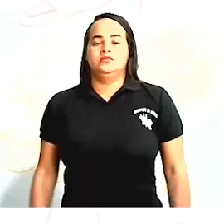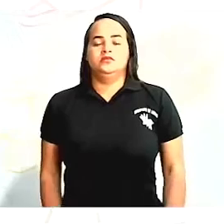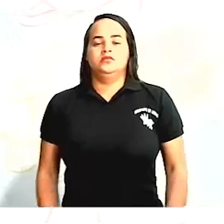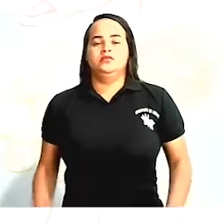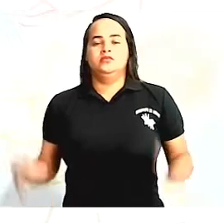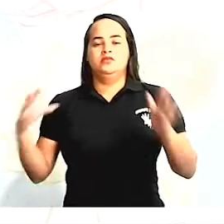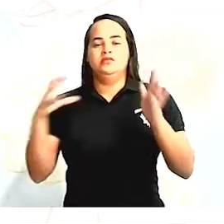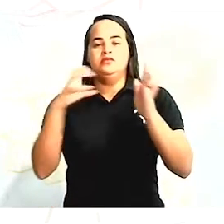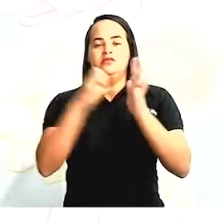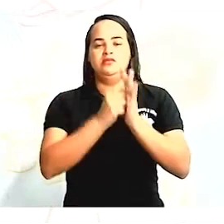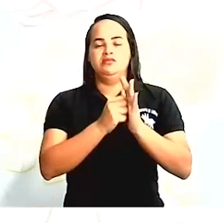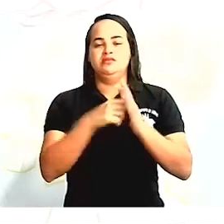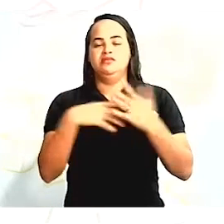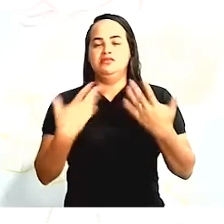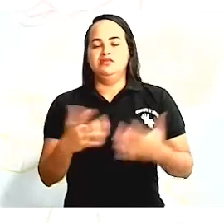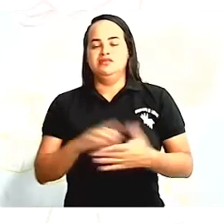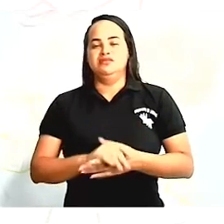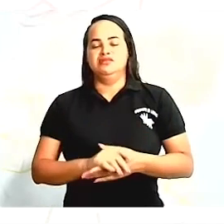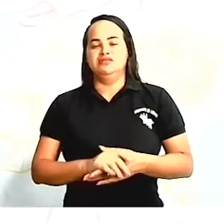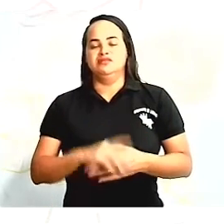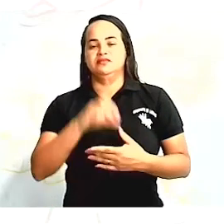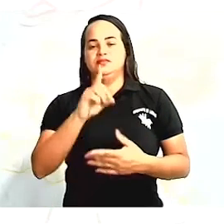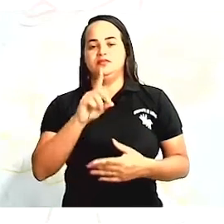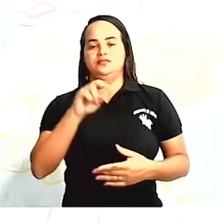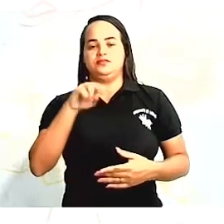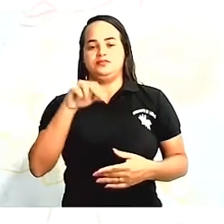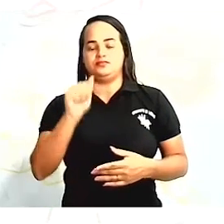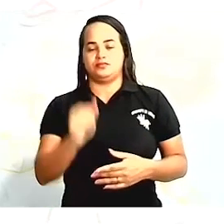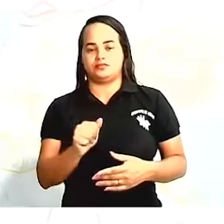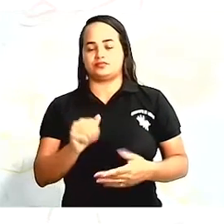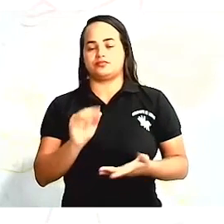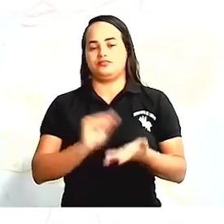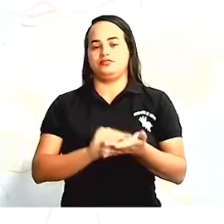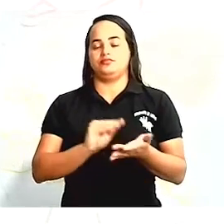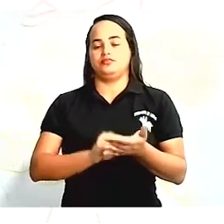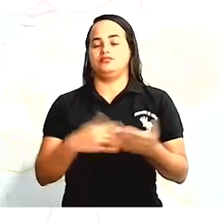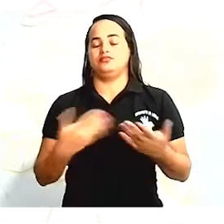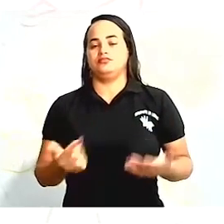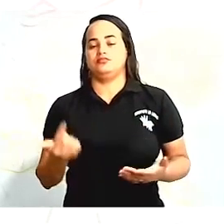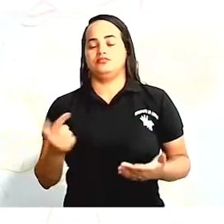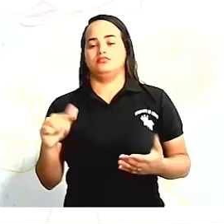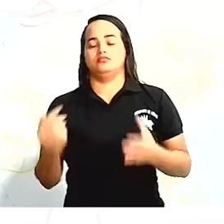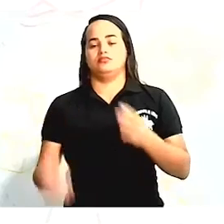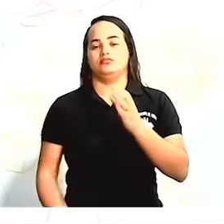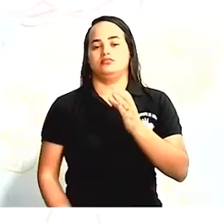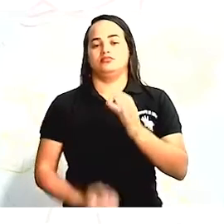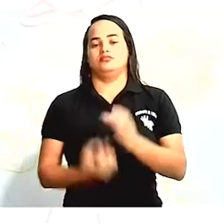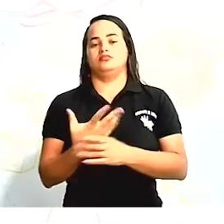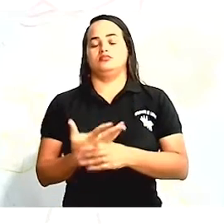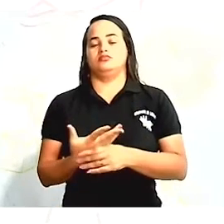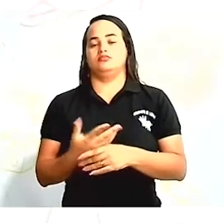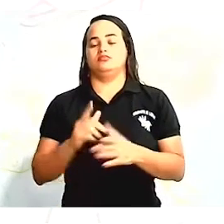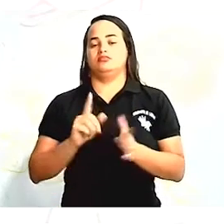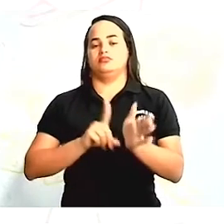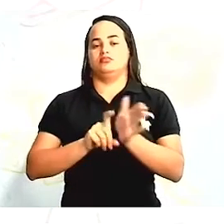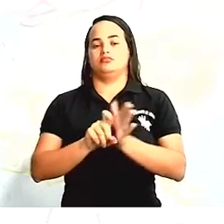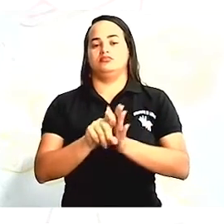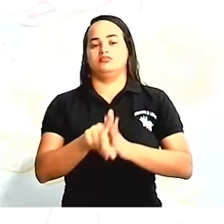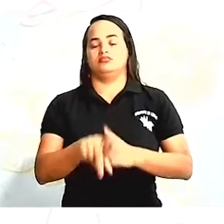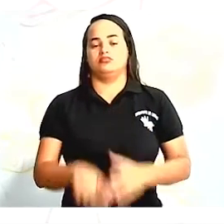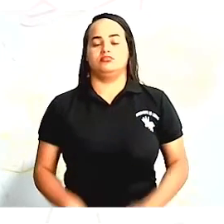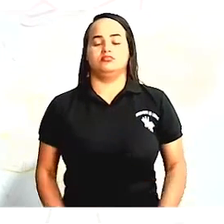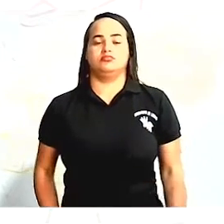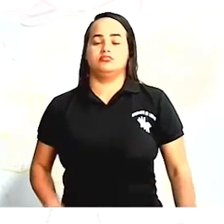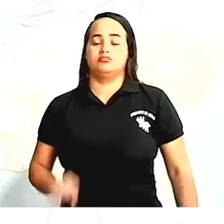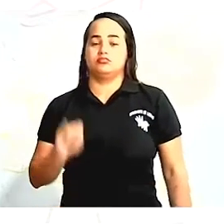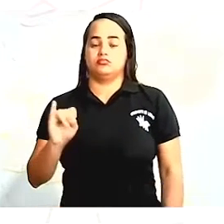AIDS? O DNA fica o quê? Incompleto. Então, não vai formar novos vírus. Não vai ter aquela troca de transcriptase reversa. Então,